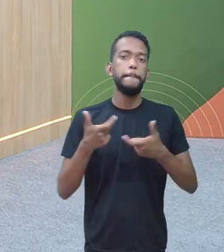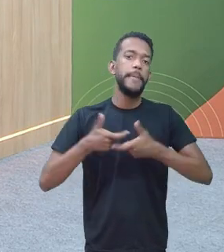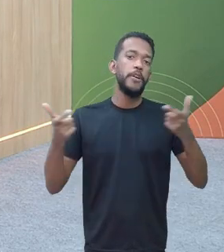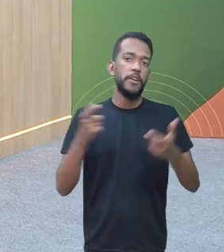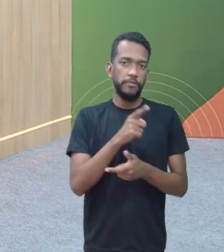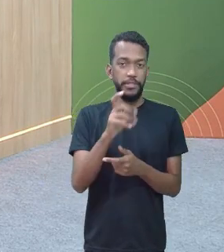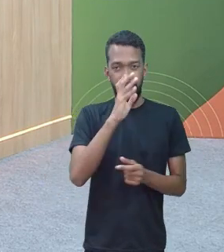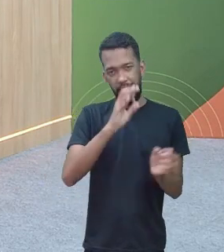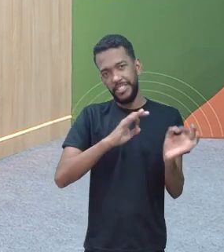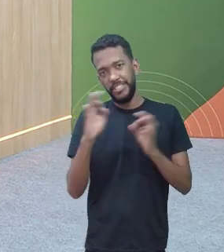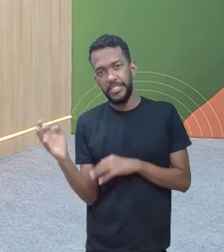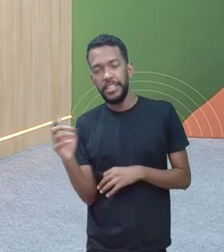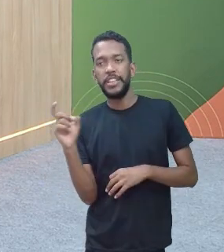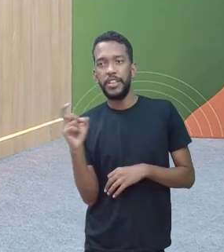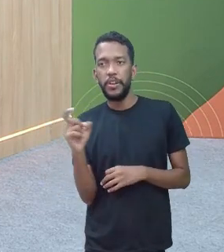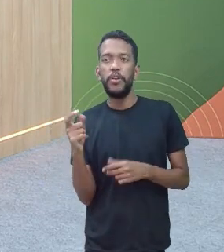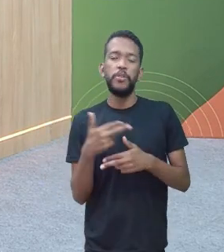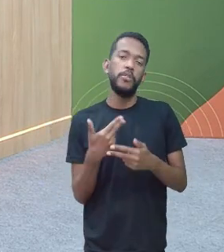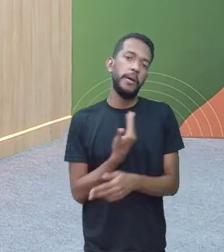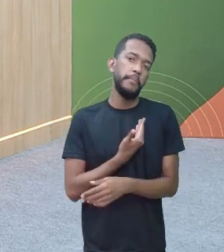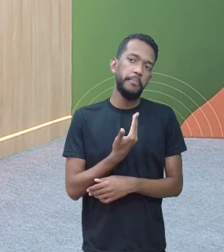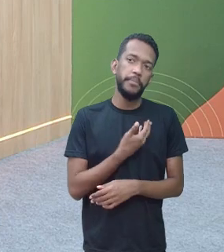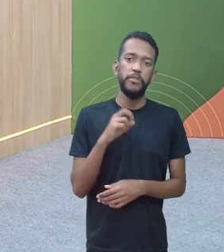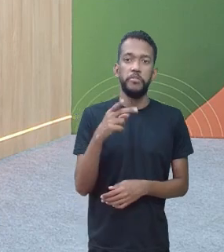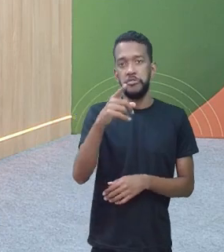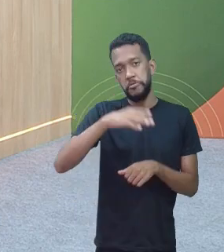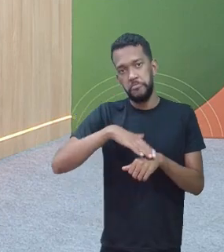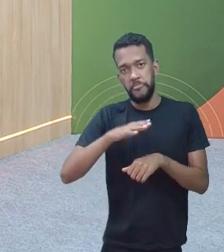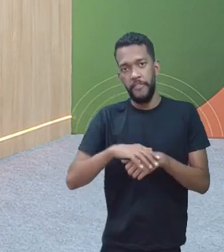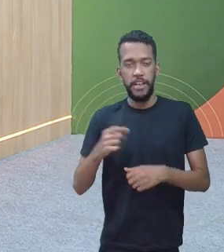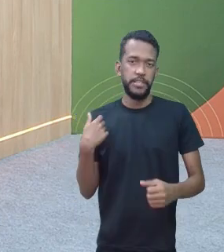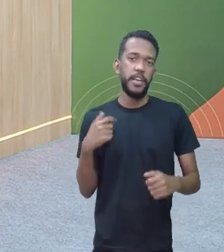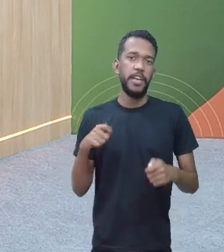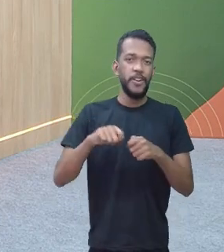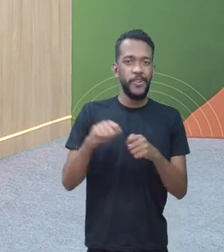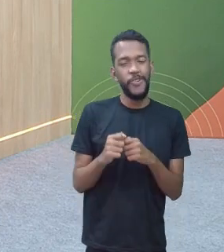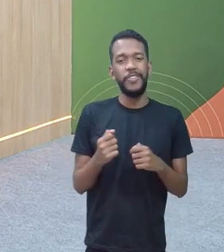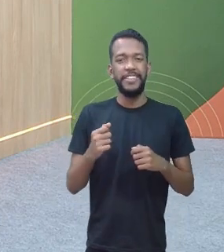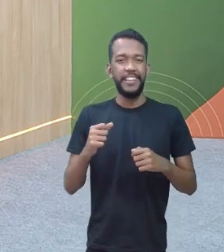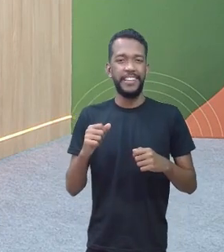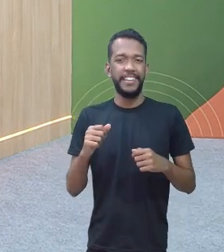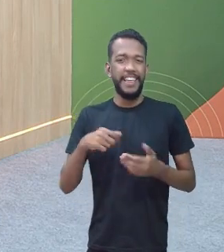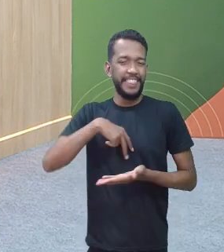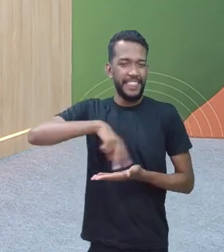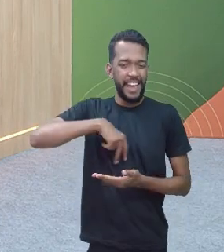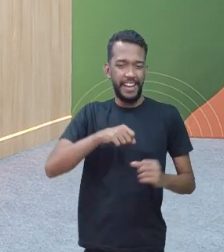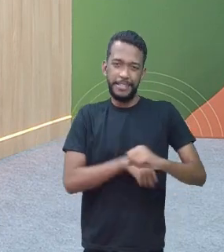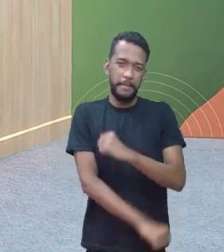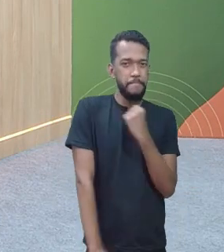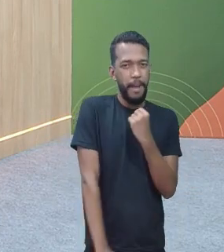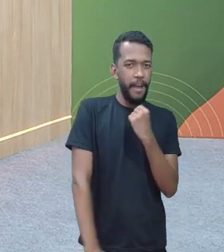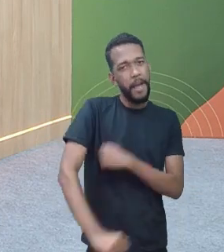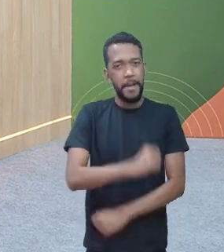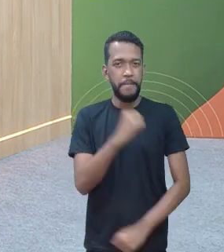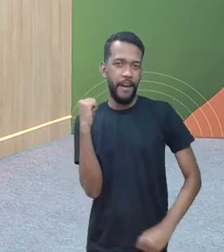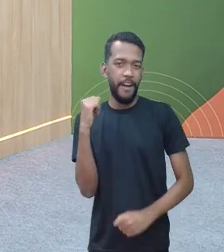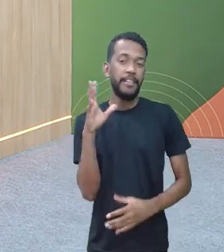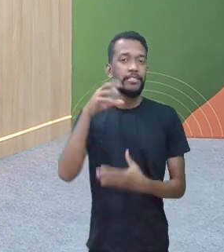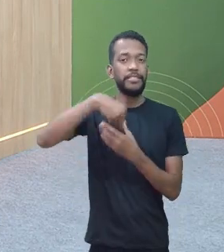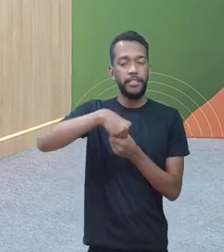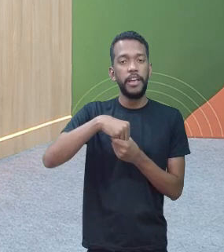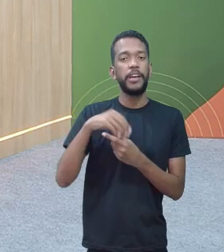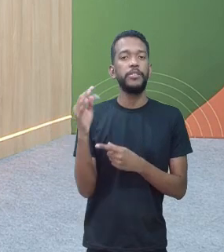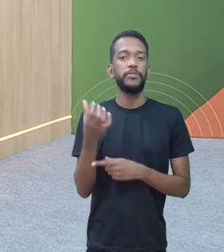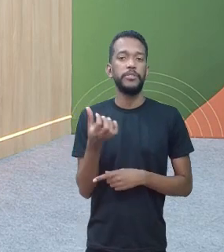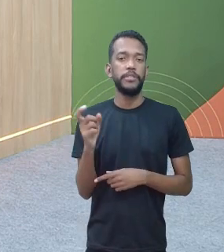devem assistir, ou devem ter algum colega, ou até mesmo devem fazer as dancinhas, os posts, os conteúdos interessantes no TikTok. Aqui a gente